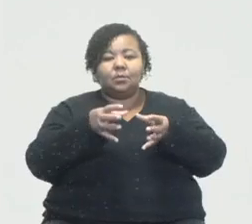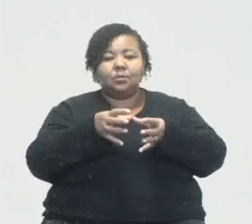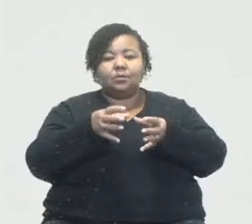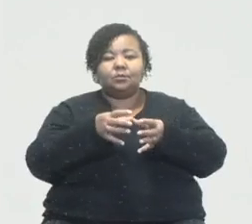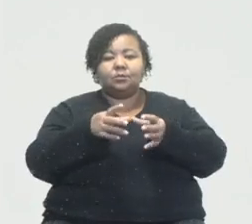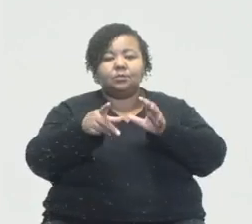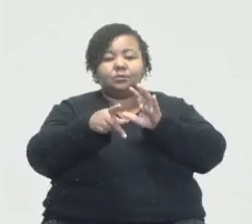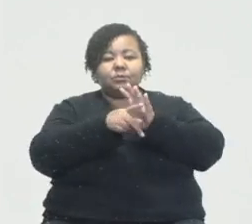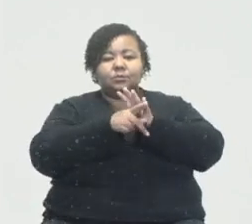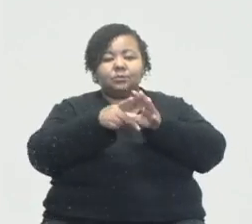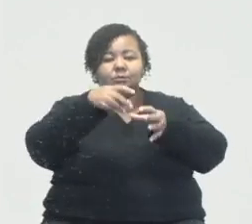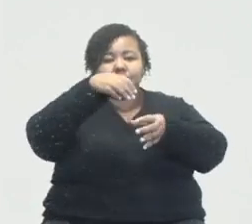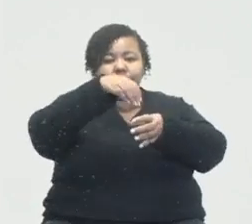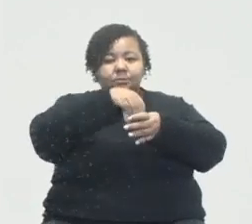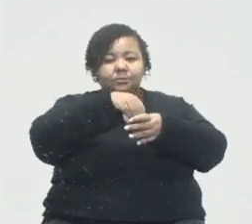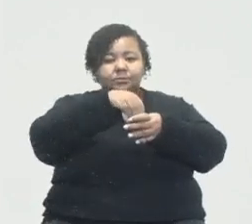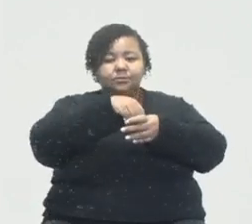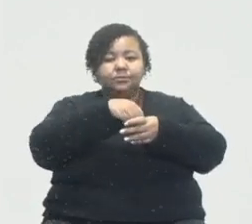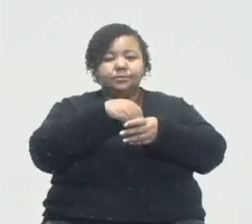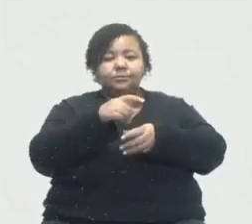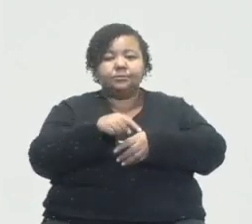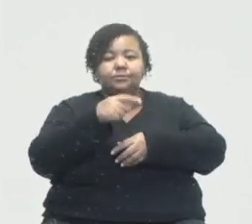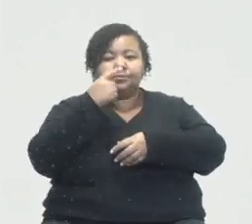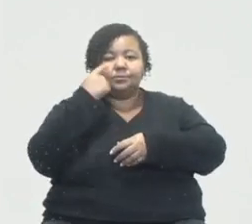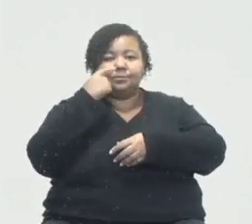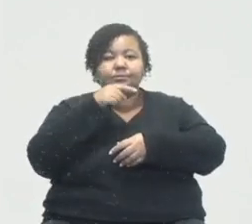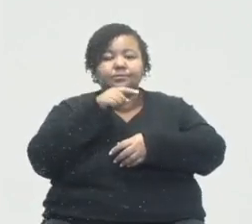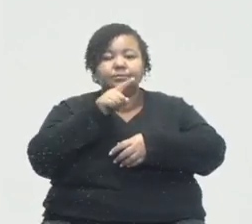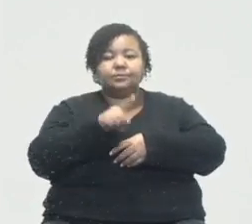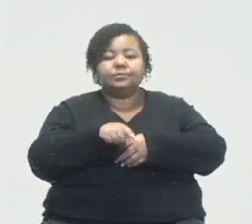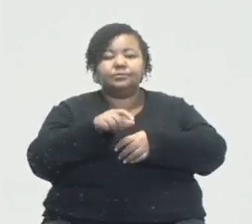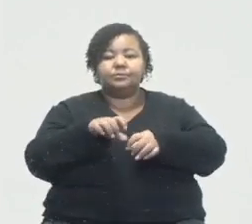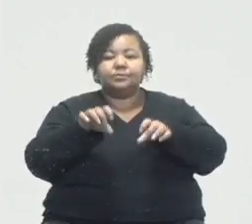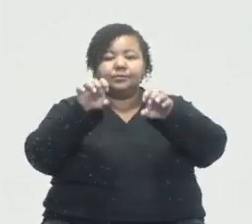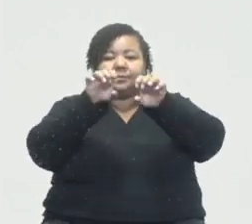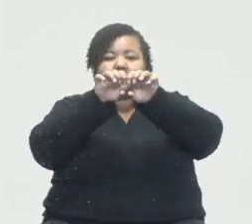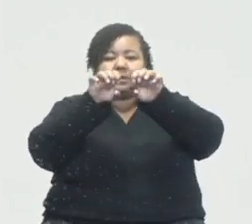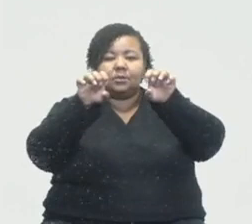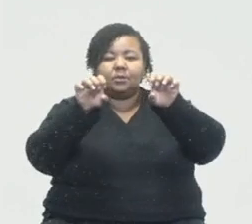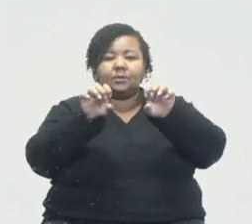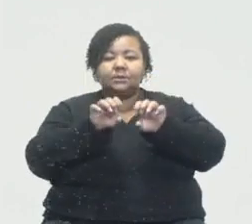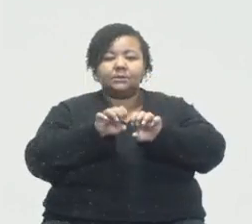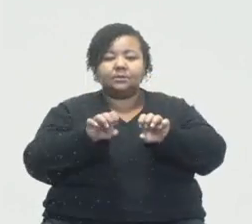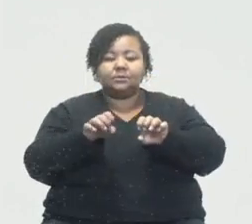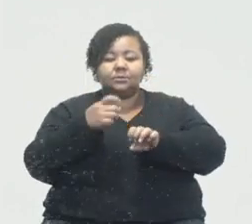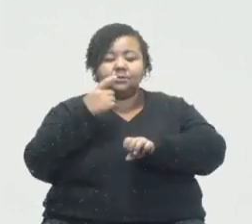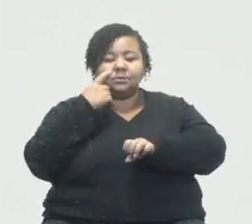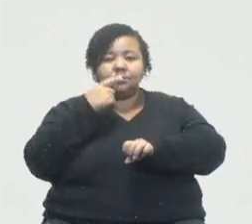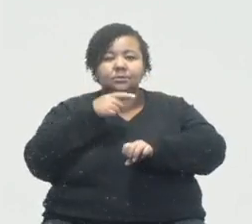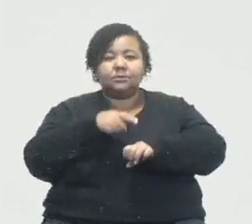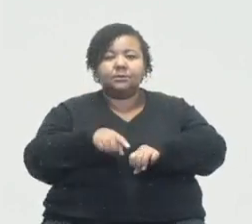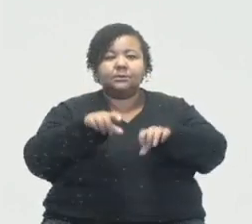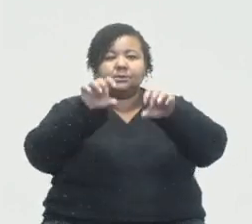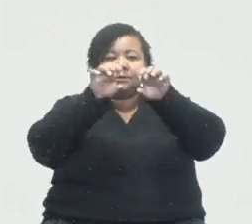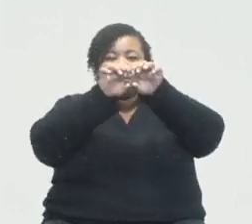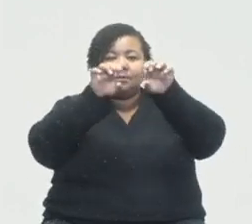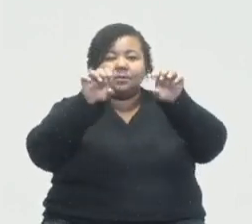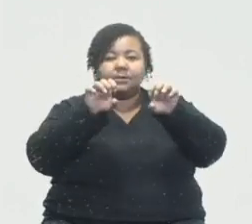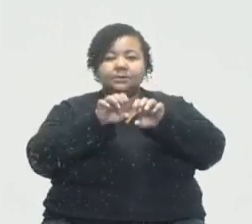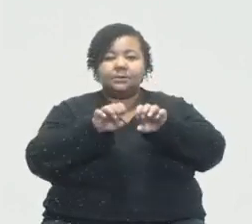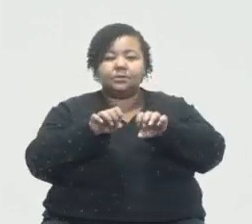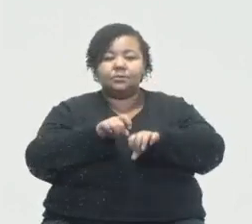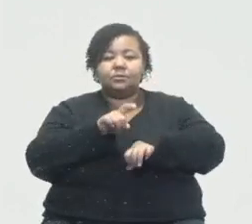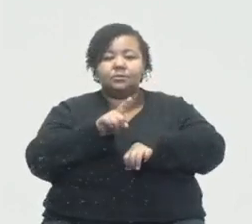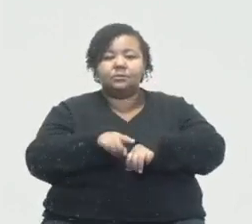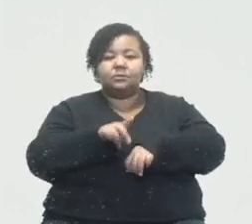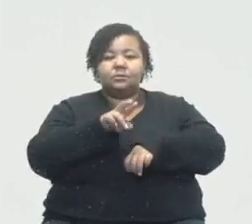meu espaço vetorial, consideremos a seguinte equação. Então, observe aqui que essa equação aqui, ela